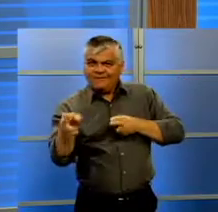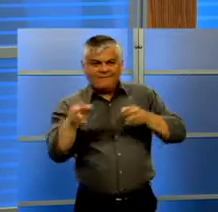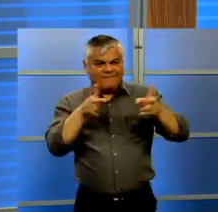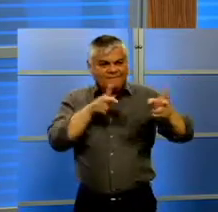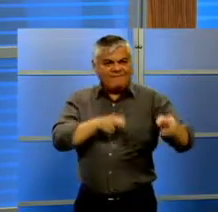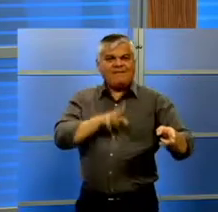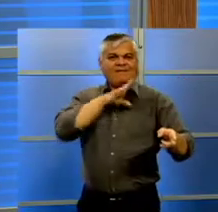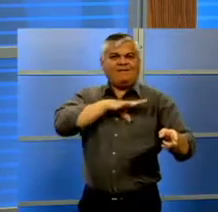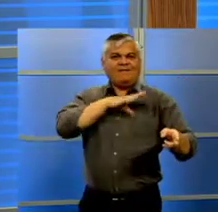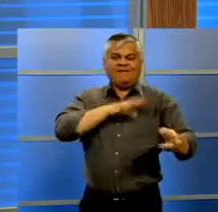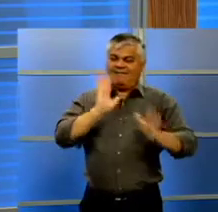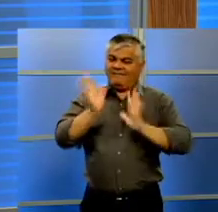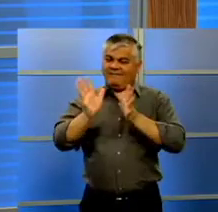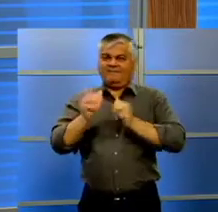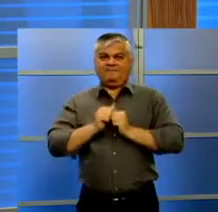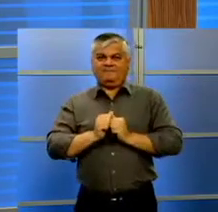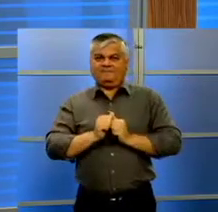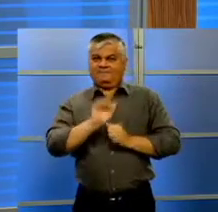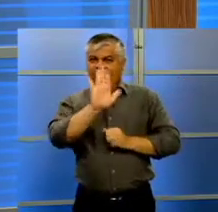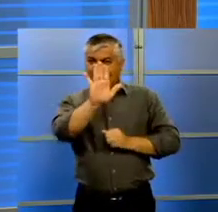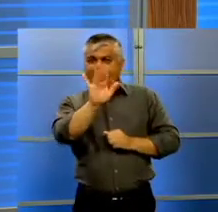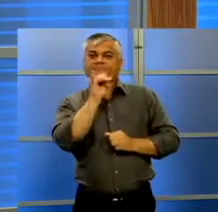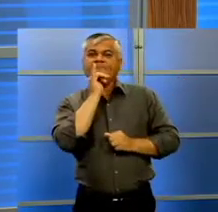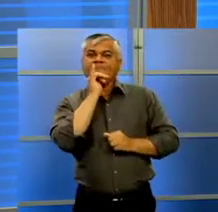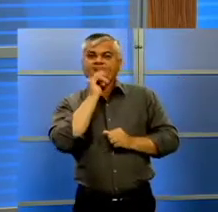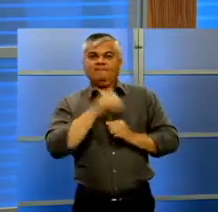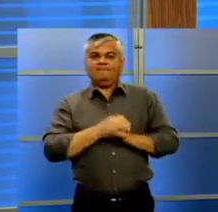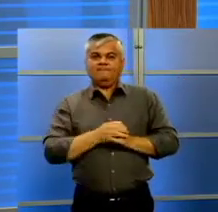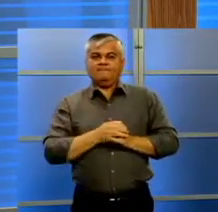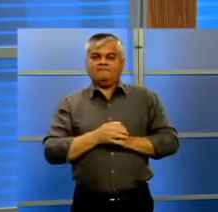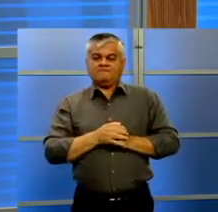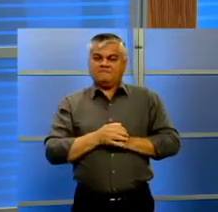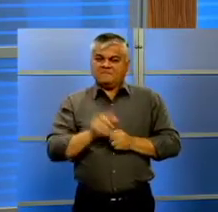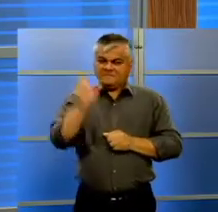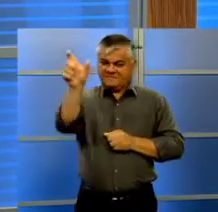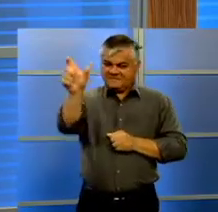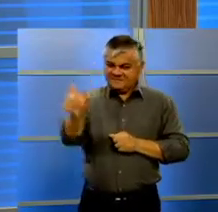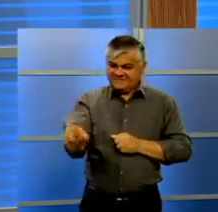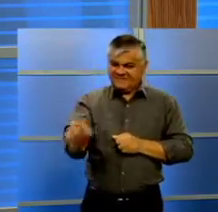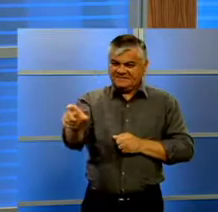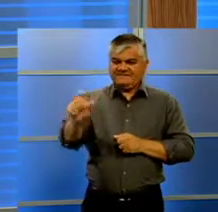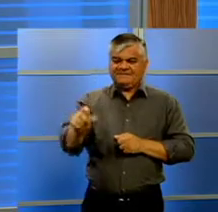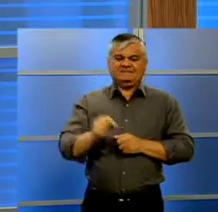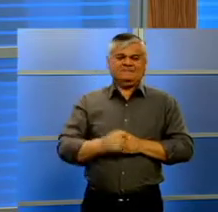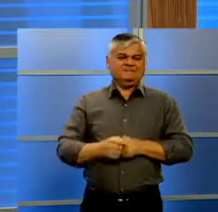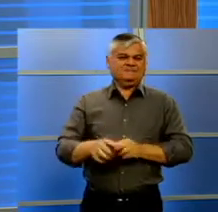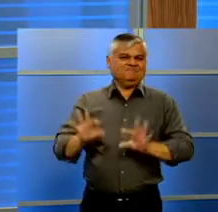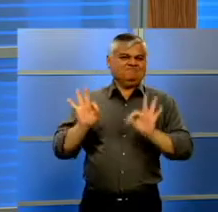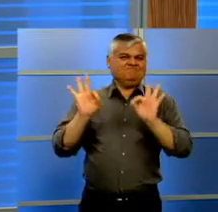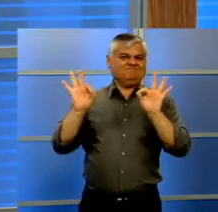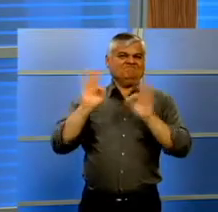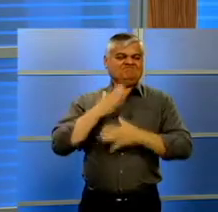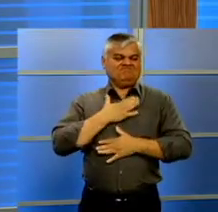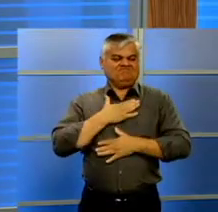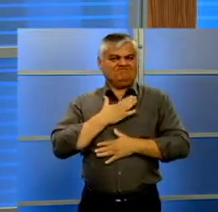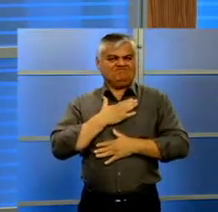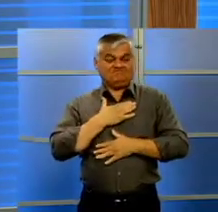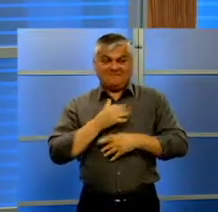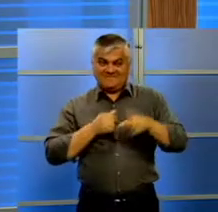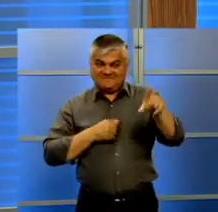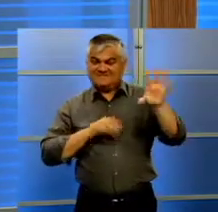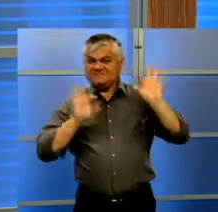língua portuguesa. Um exemplo para o primeiro caso. Ele é uma pessoa especial para mim, ou você é especial para